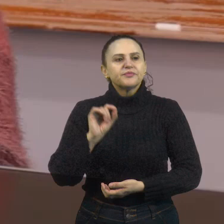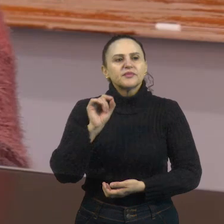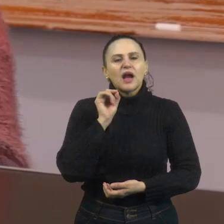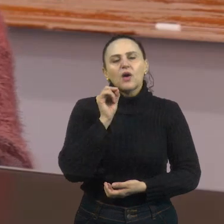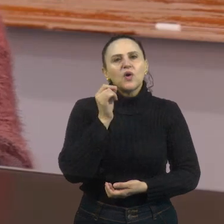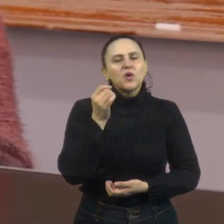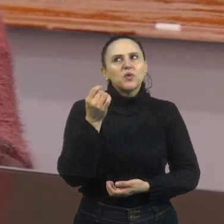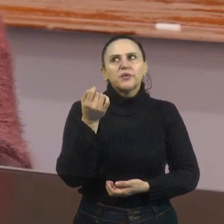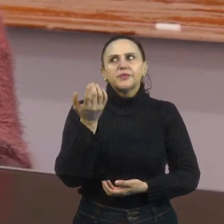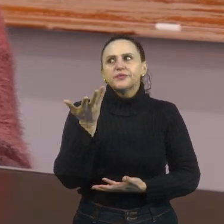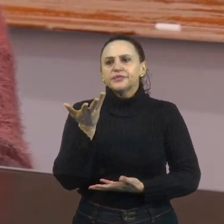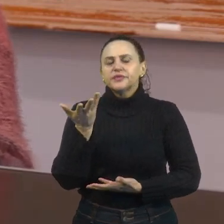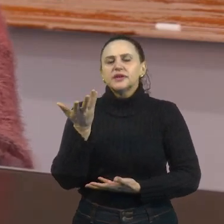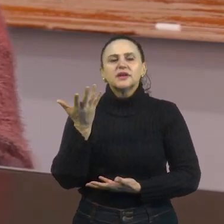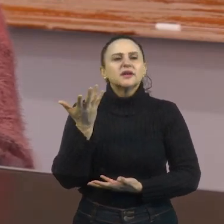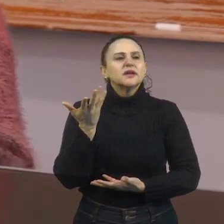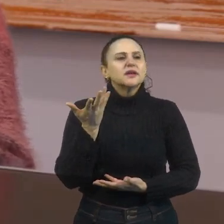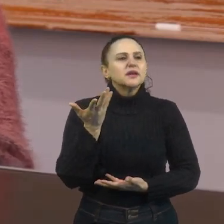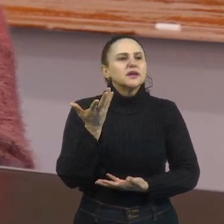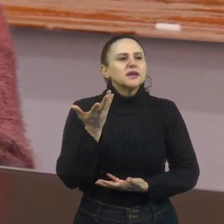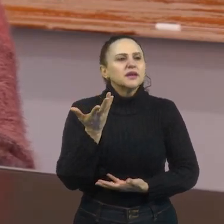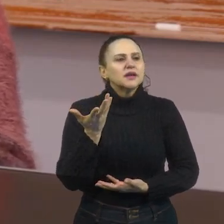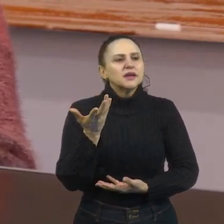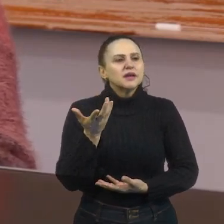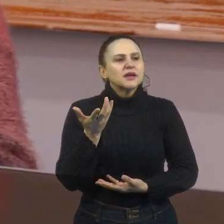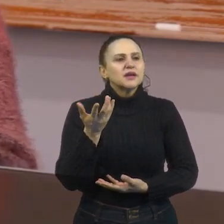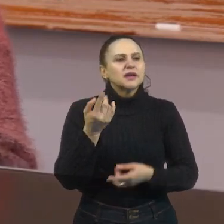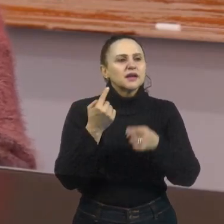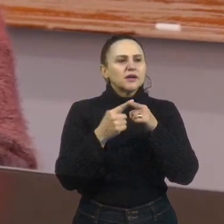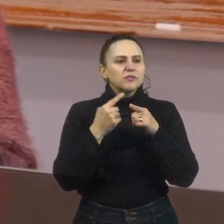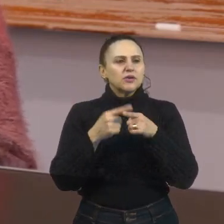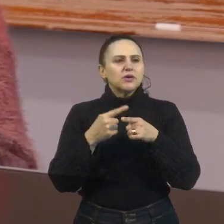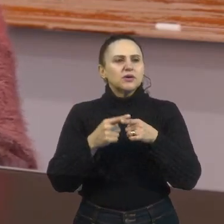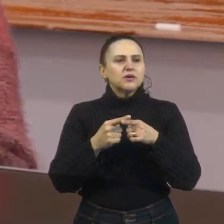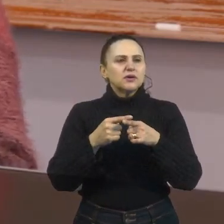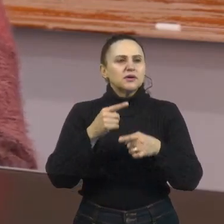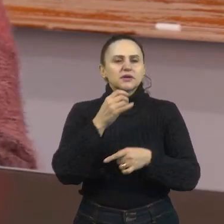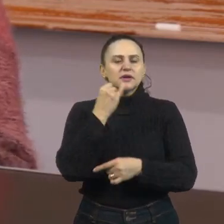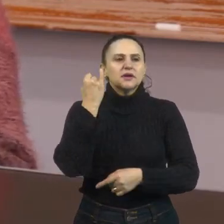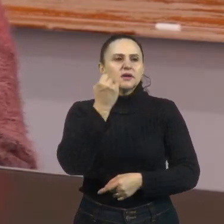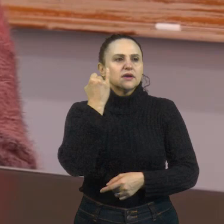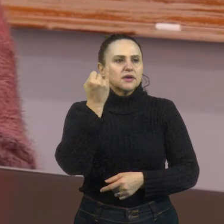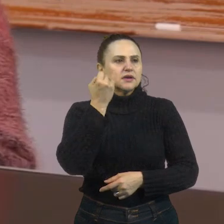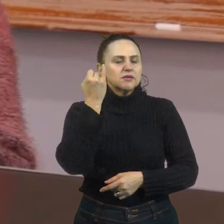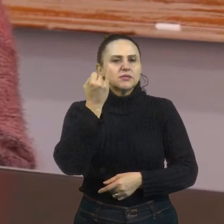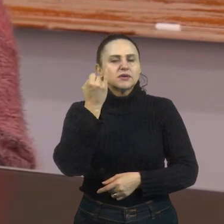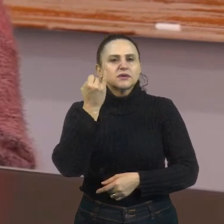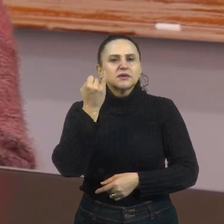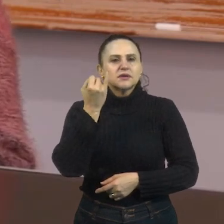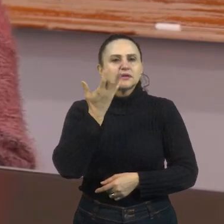O que é isso? Né? Por que é tão importante a infância, né?